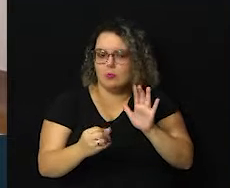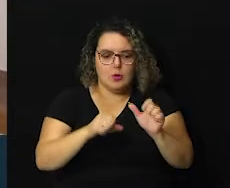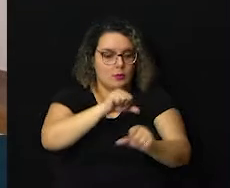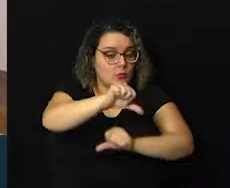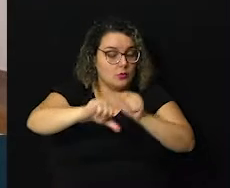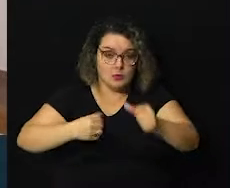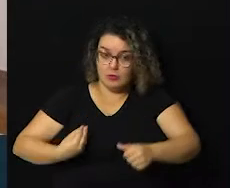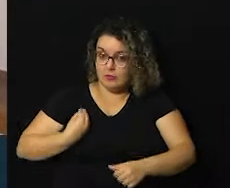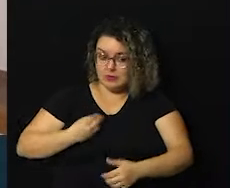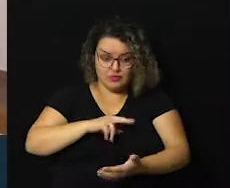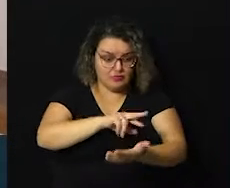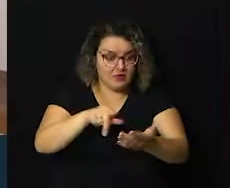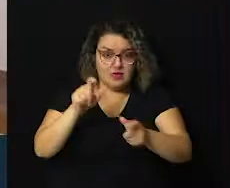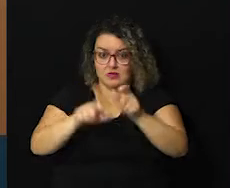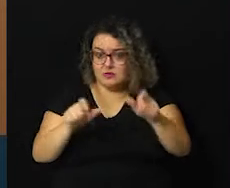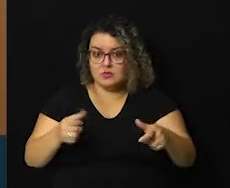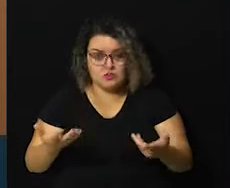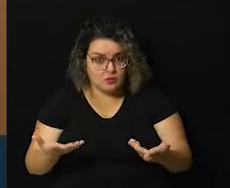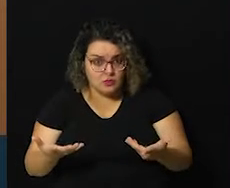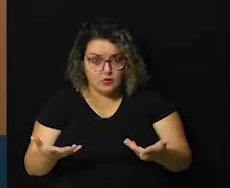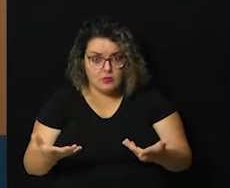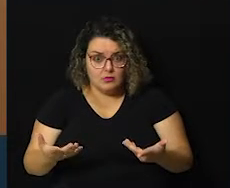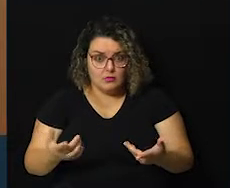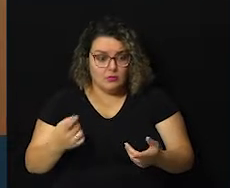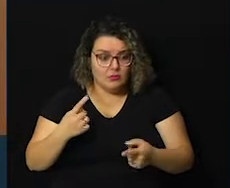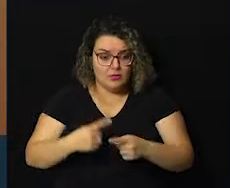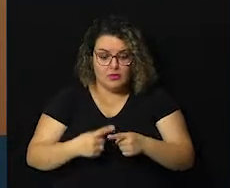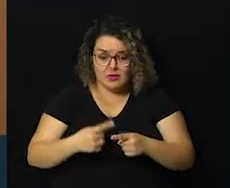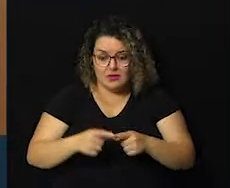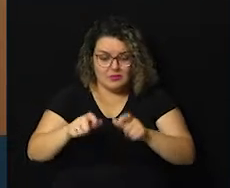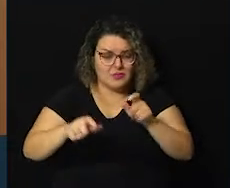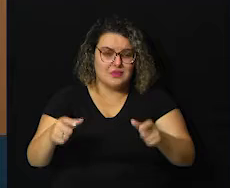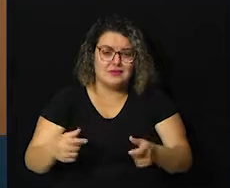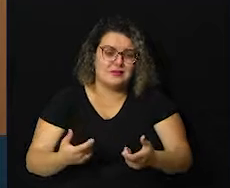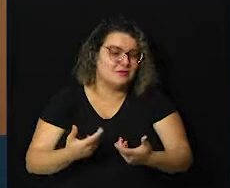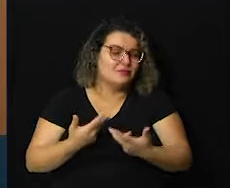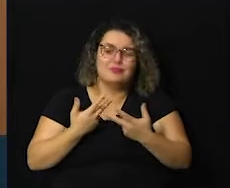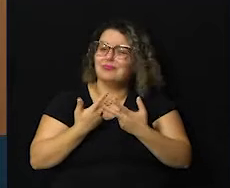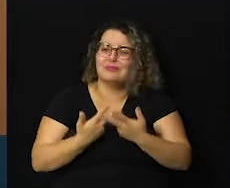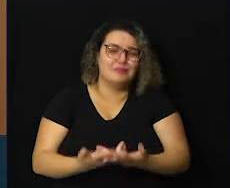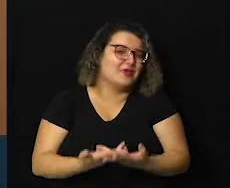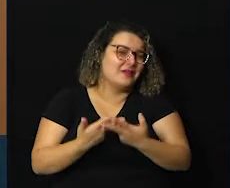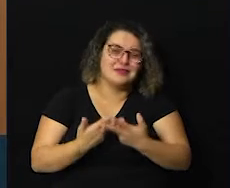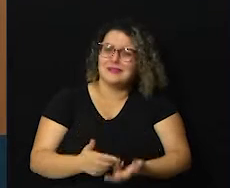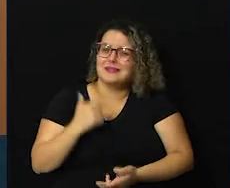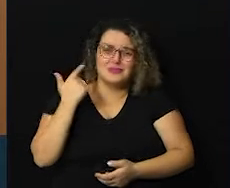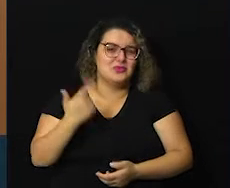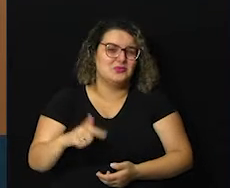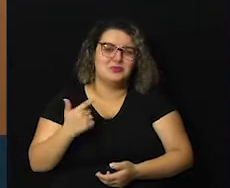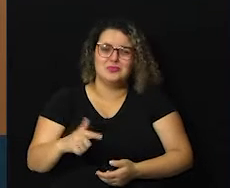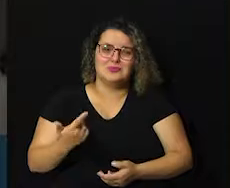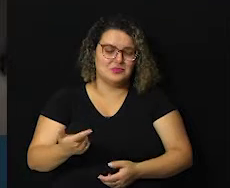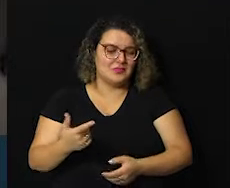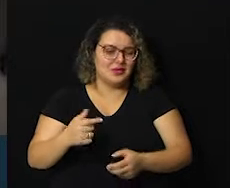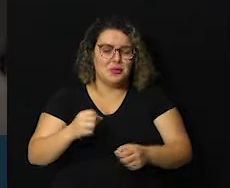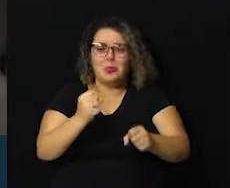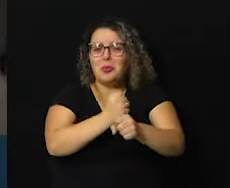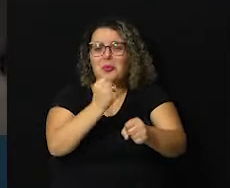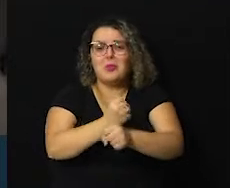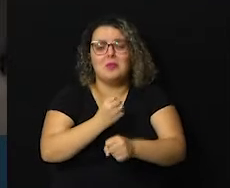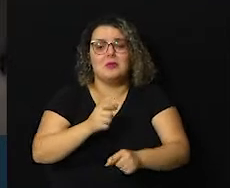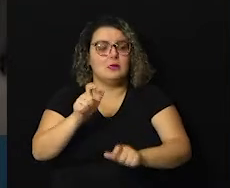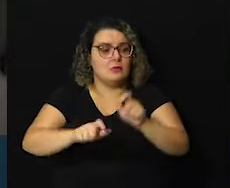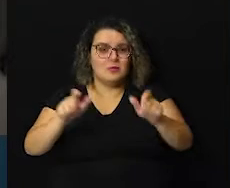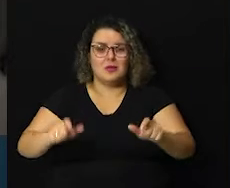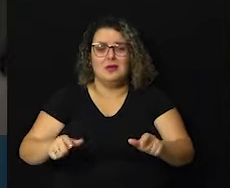vai mudar a vida de muita gente porque muita gente não suporta viver com obra né E precisa reformar né Tem gente